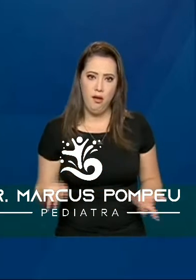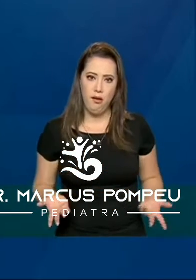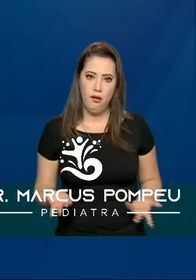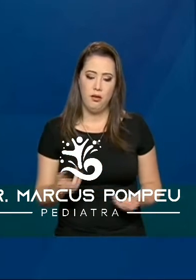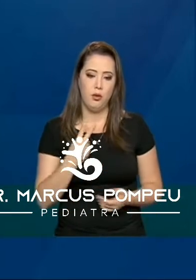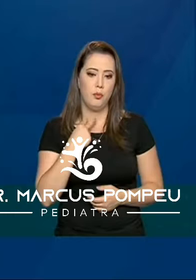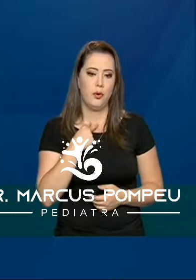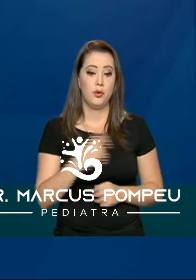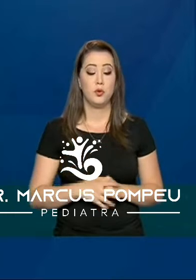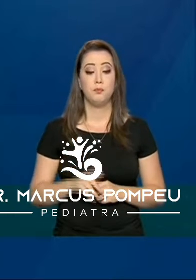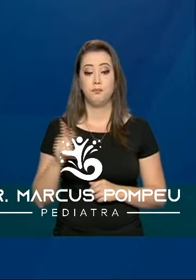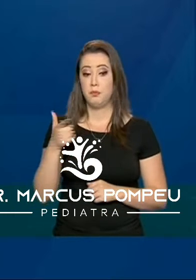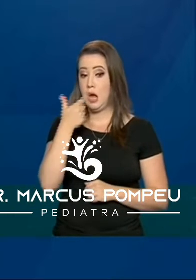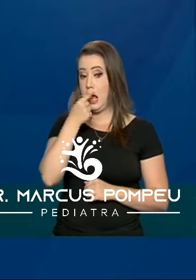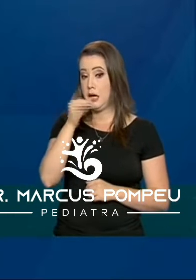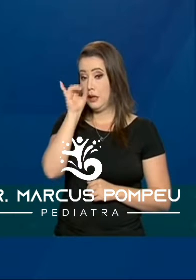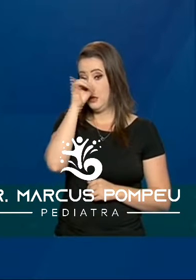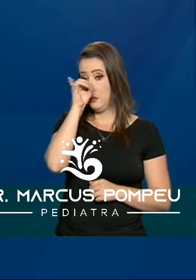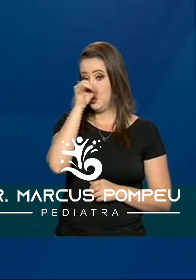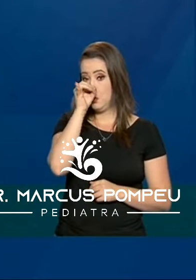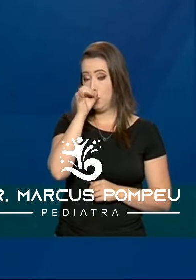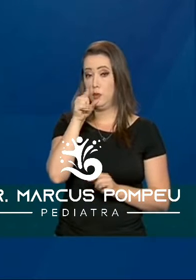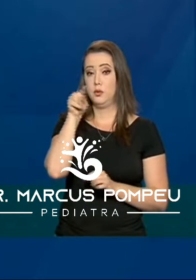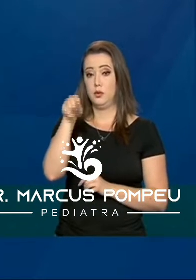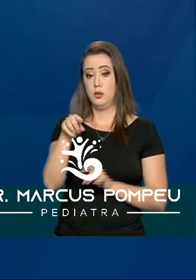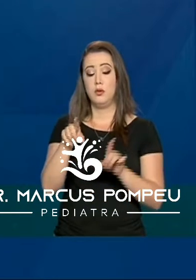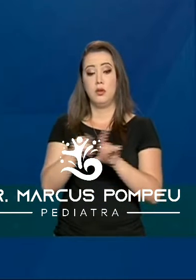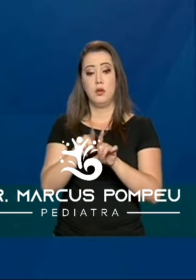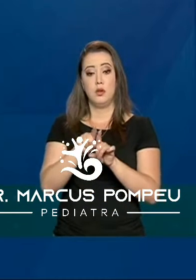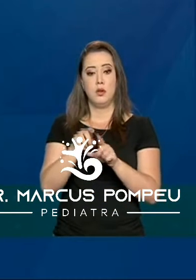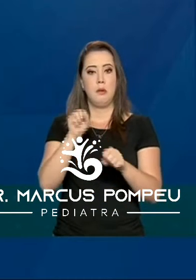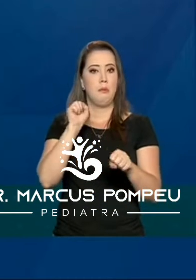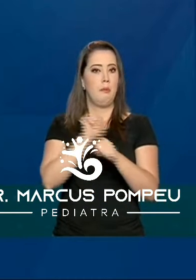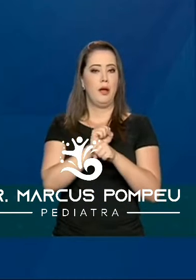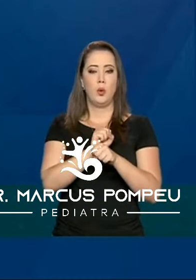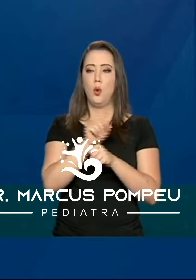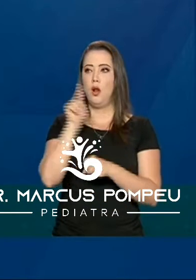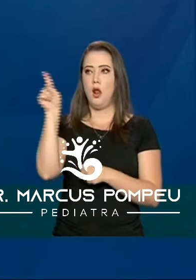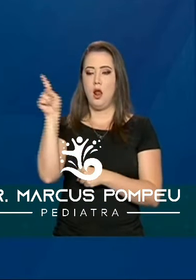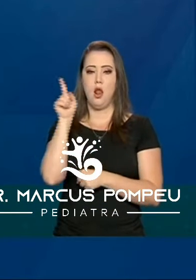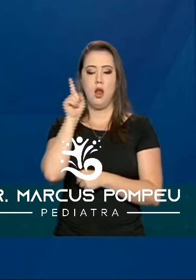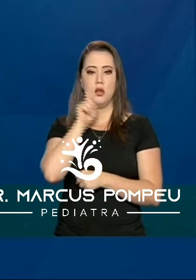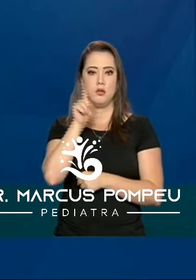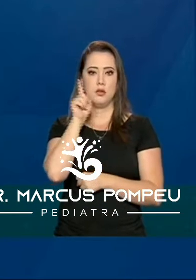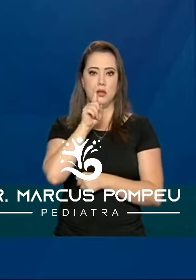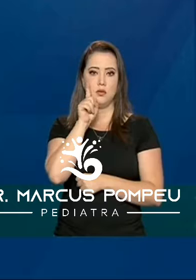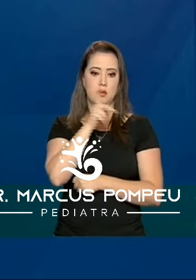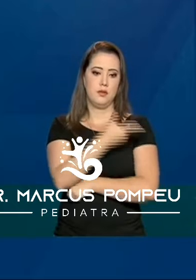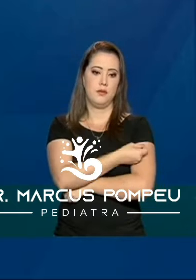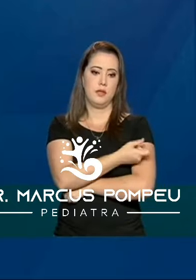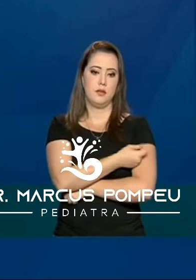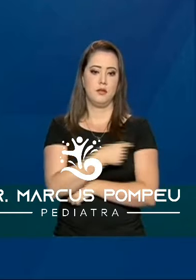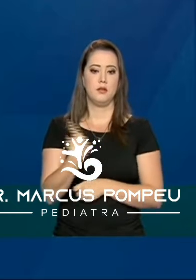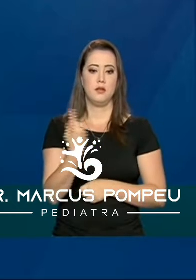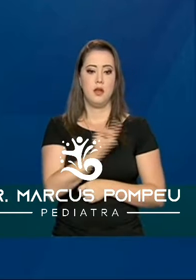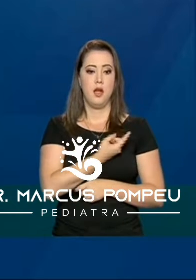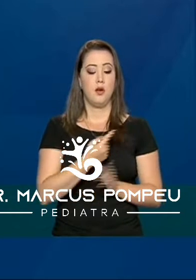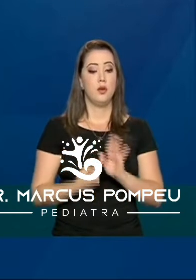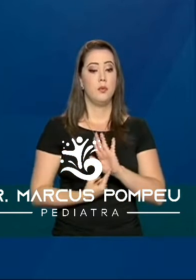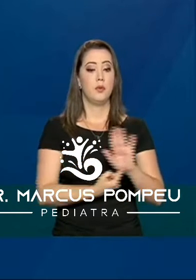25 casos, foi suspensa nos Estados Unidos a plataforma de vacinação. Todo mundo se lembra muito disso. E agora eu apresento para vocês Spike